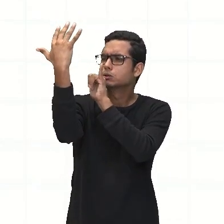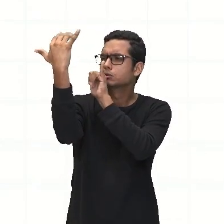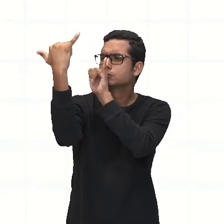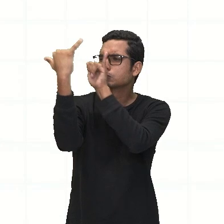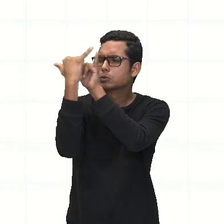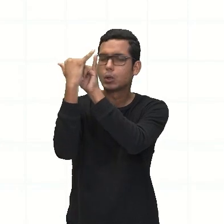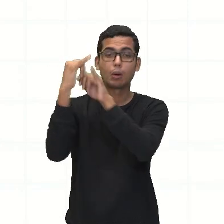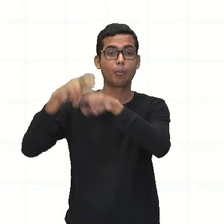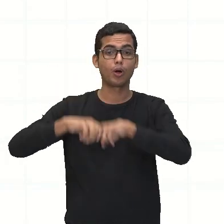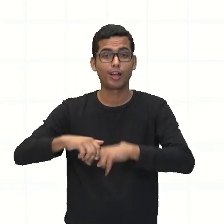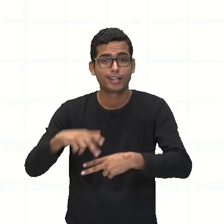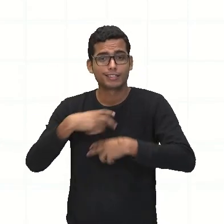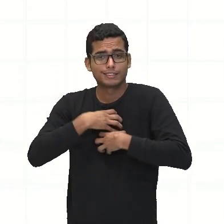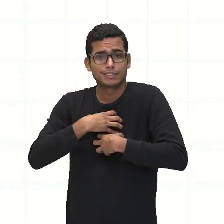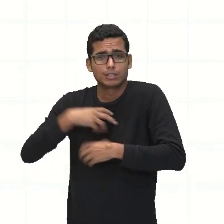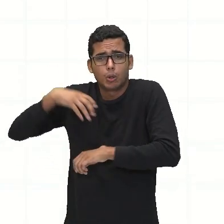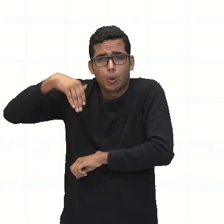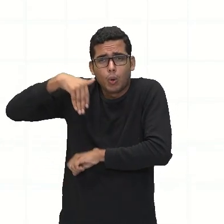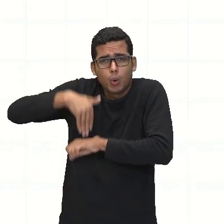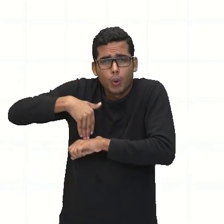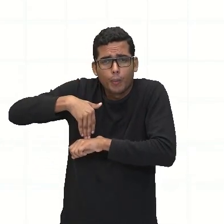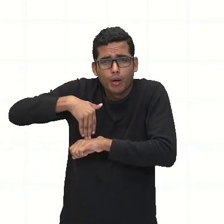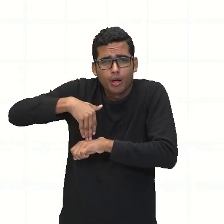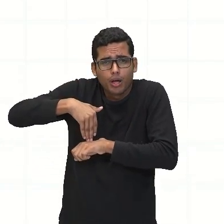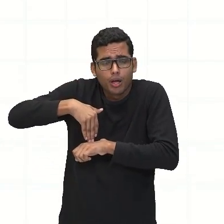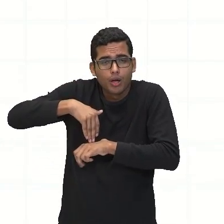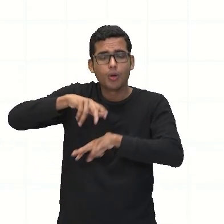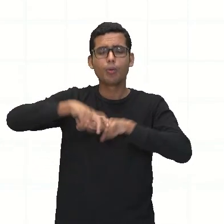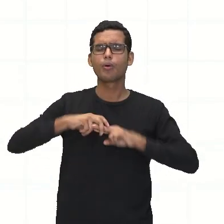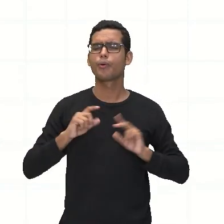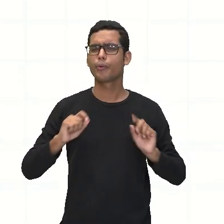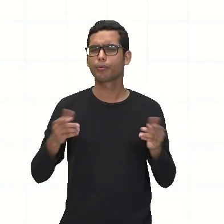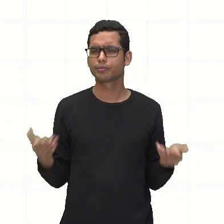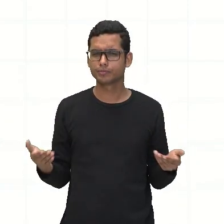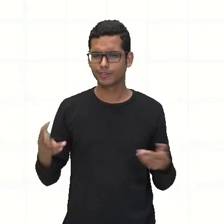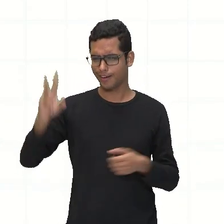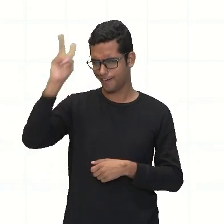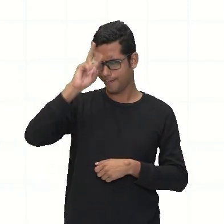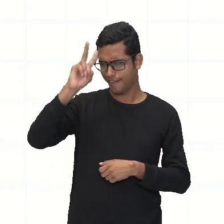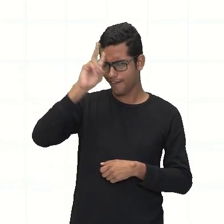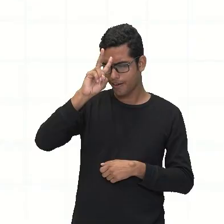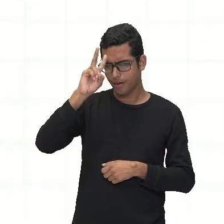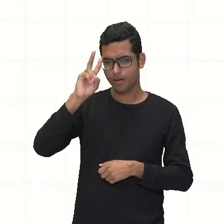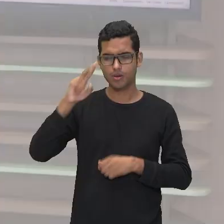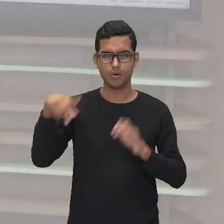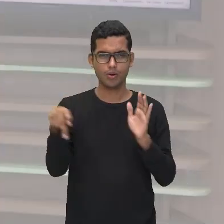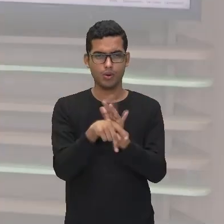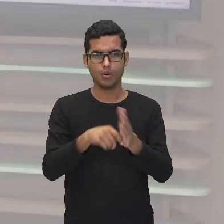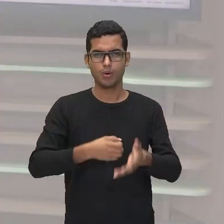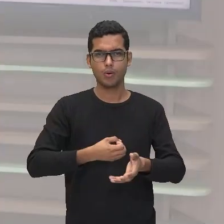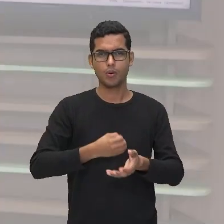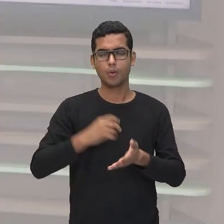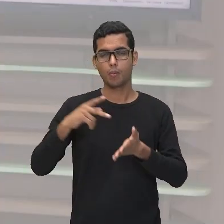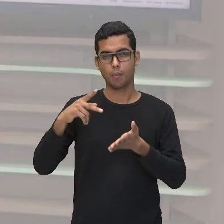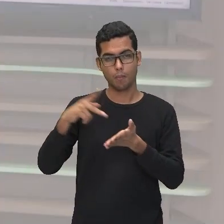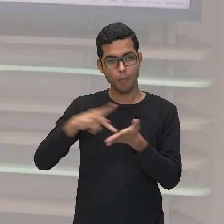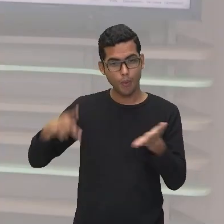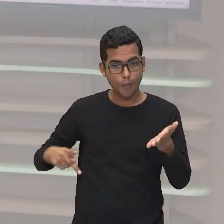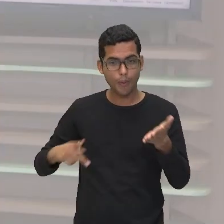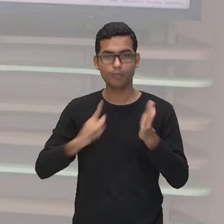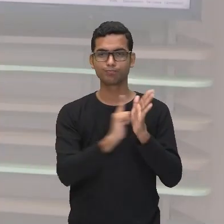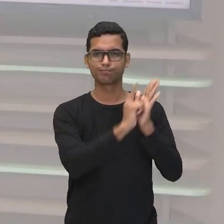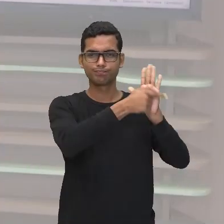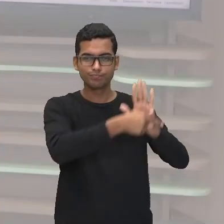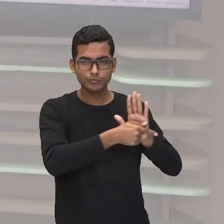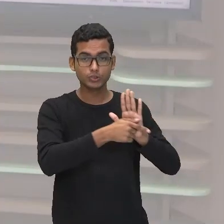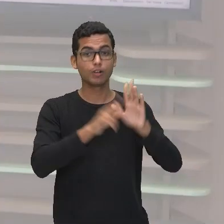culpado, né? O eu lírico se sente culpado. Por quê? Lembra que o poema é um gênero textual,